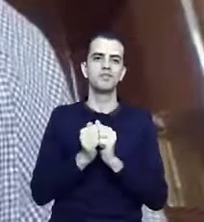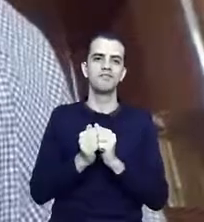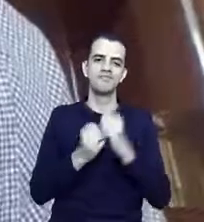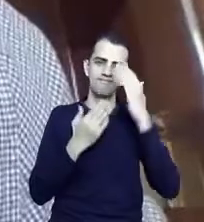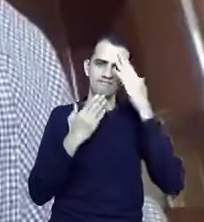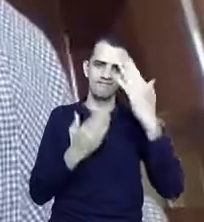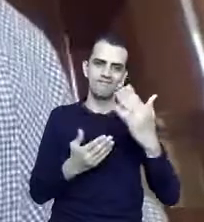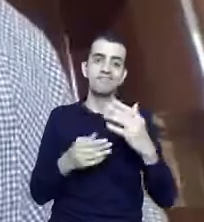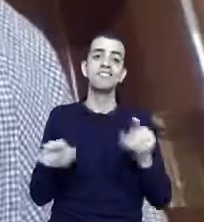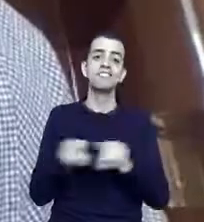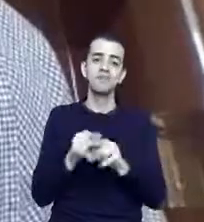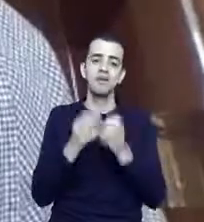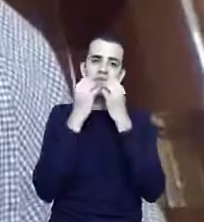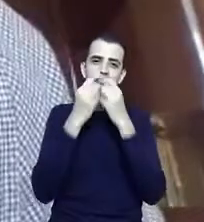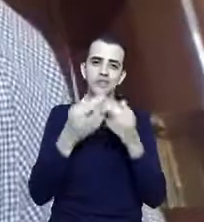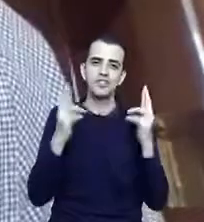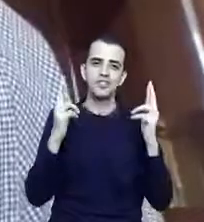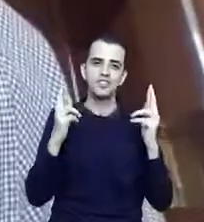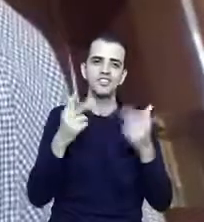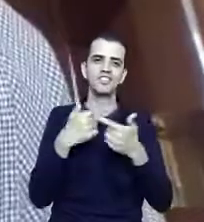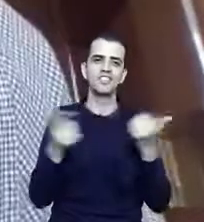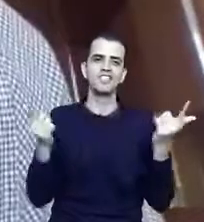desejar boa sorte também para os outros participantes.